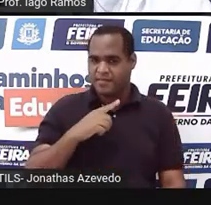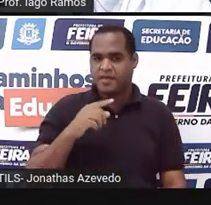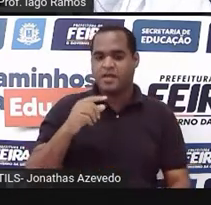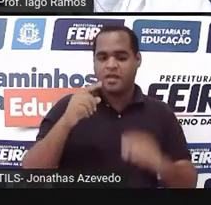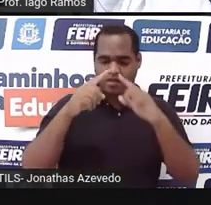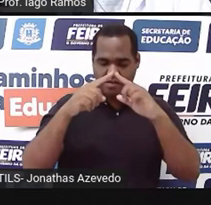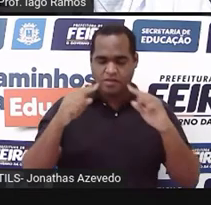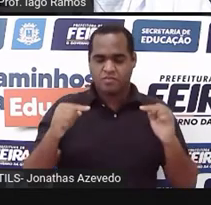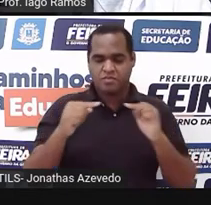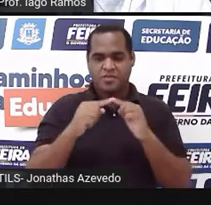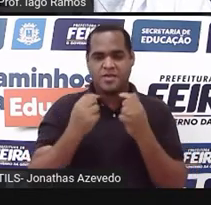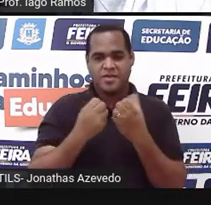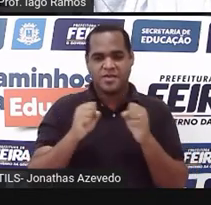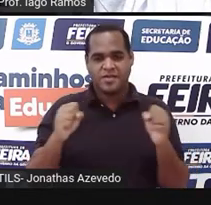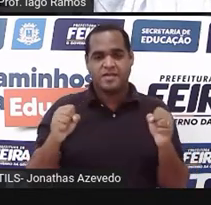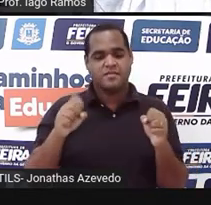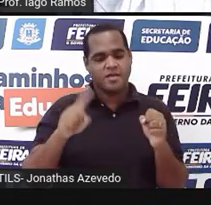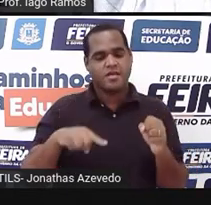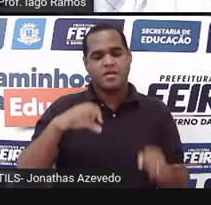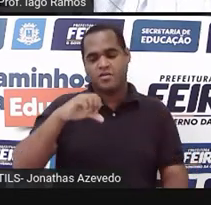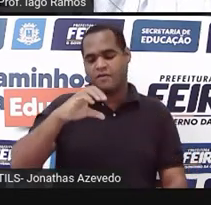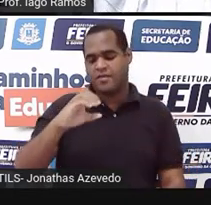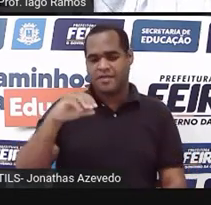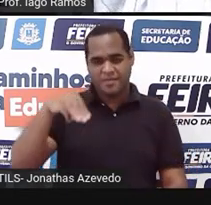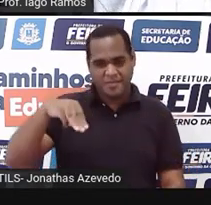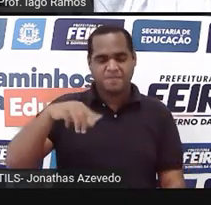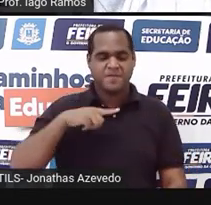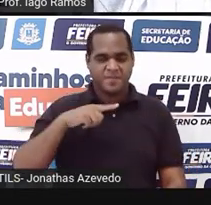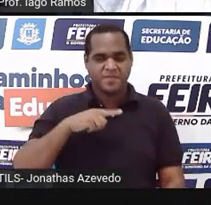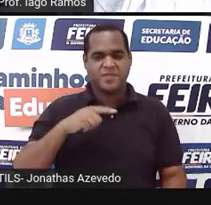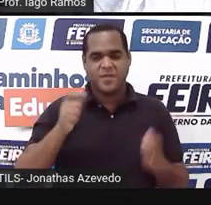a base é os 9 cm certo